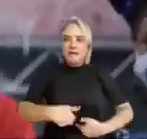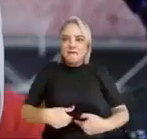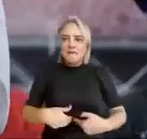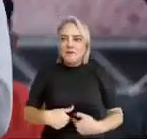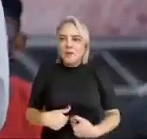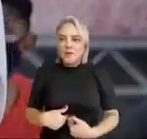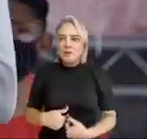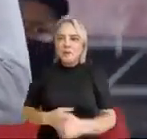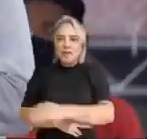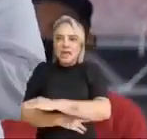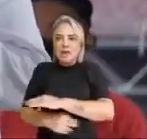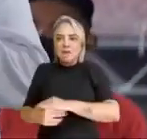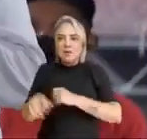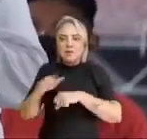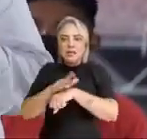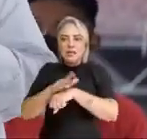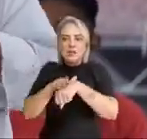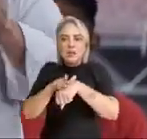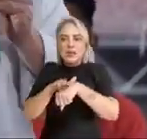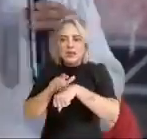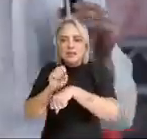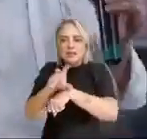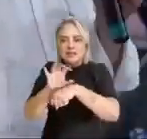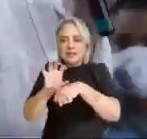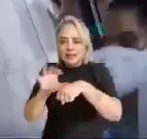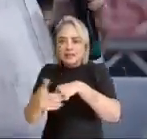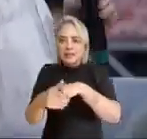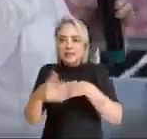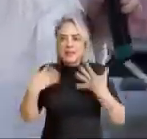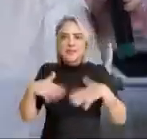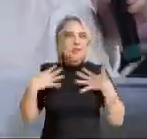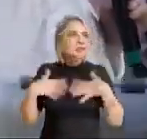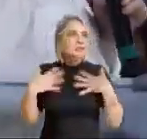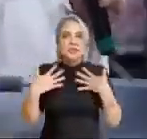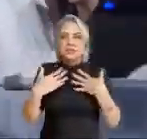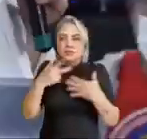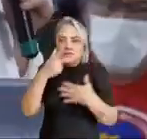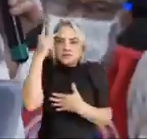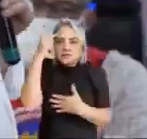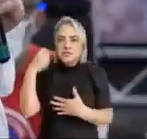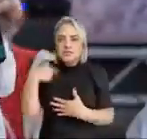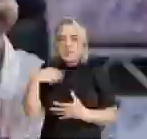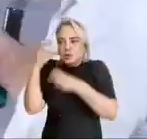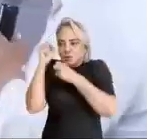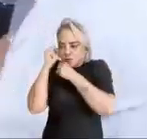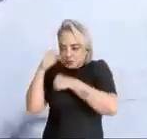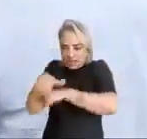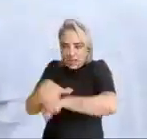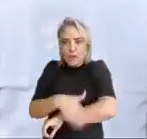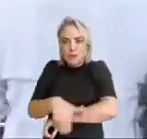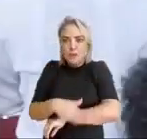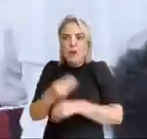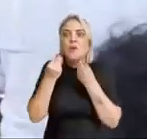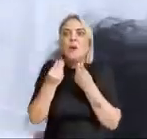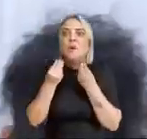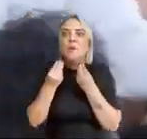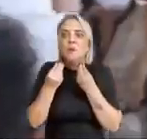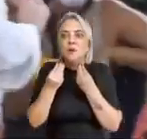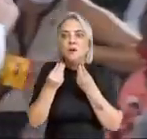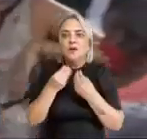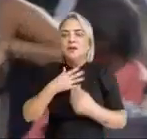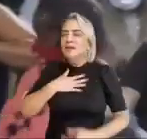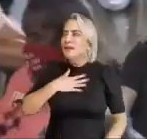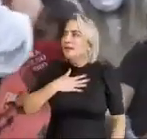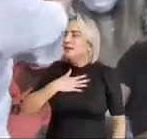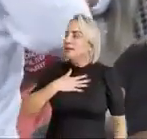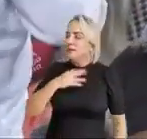da pandemia, a ponte do desespero, a ponte das pessoas dormindo na rua. E eu, Padre Júlio, eu fico